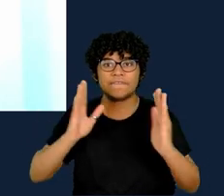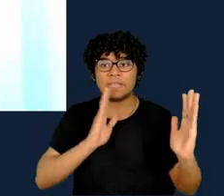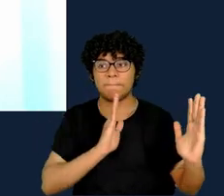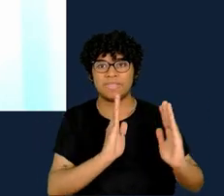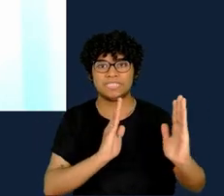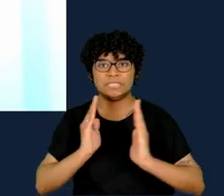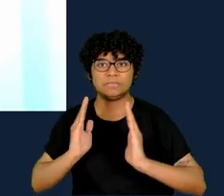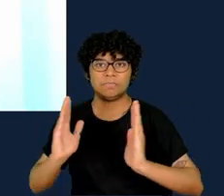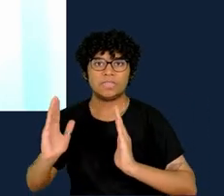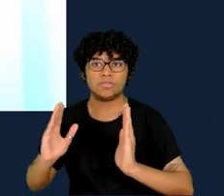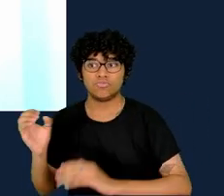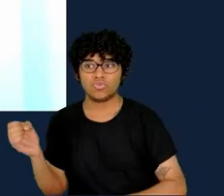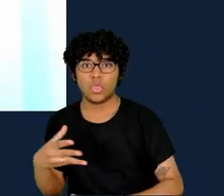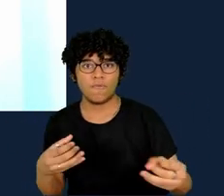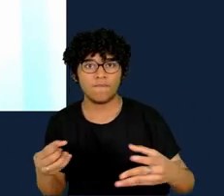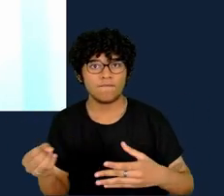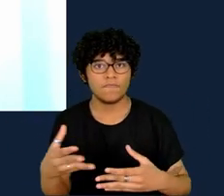concepção